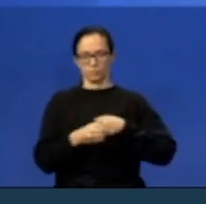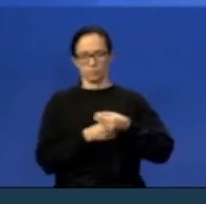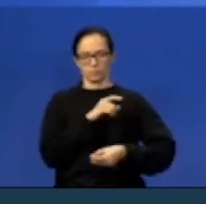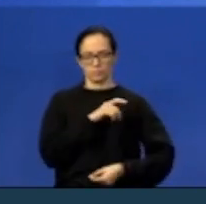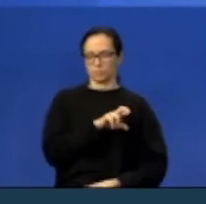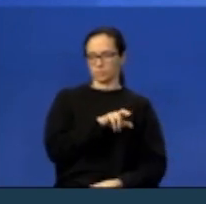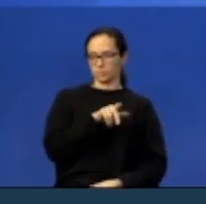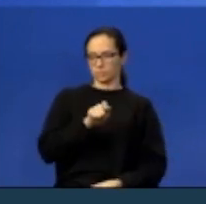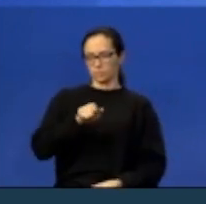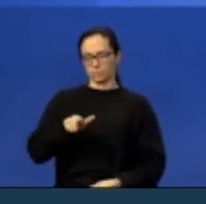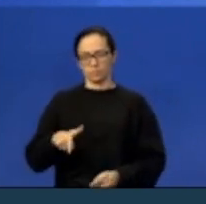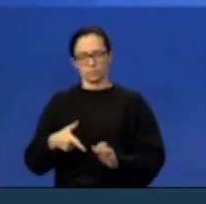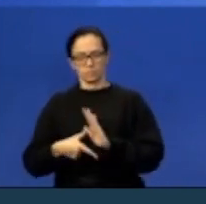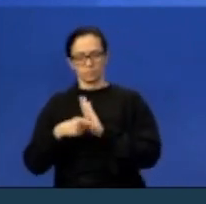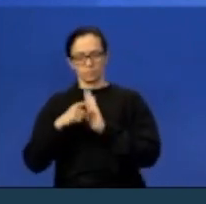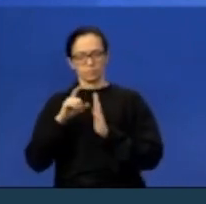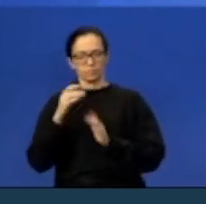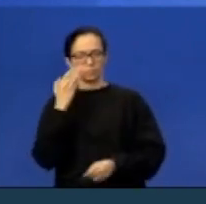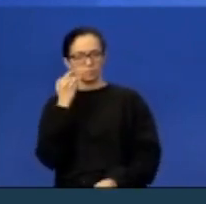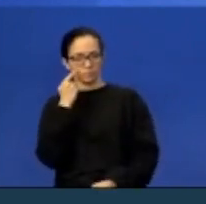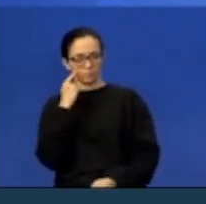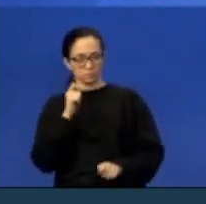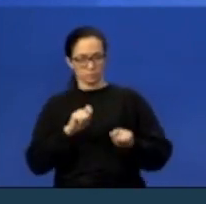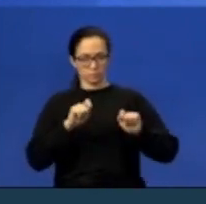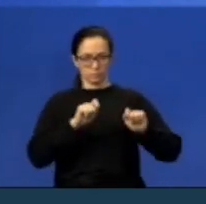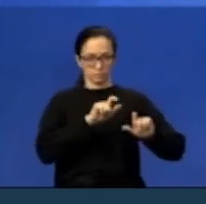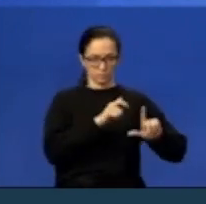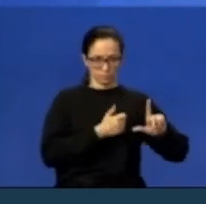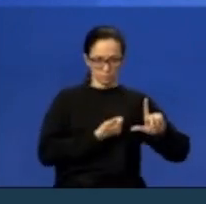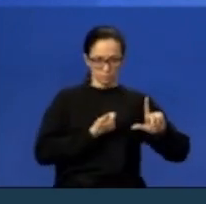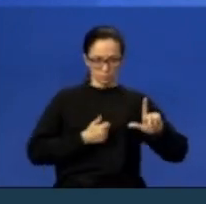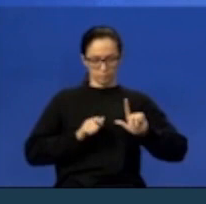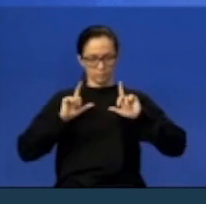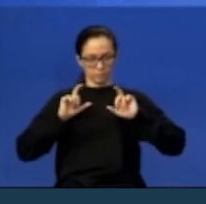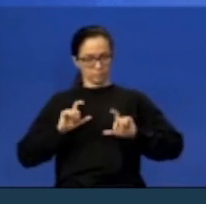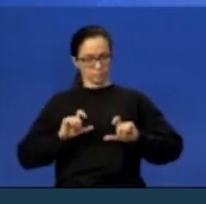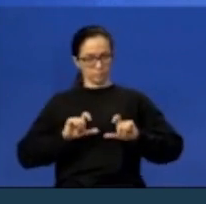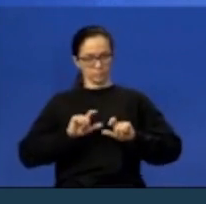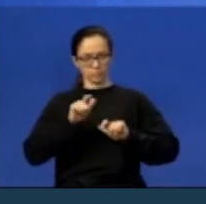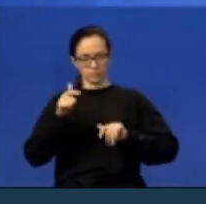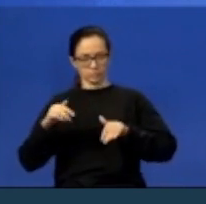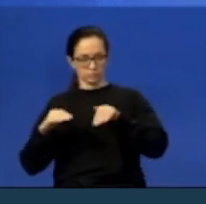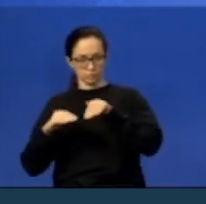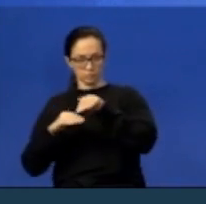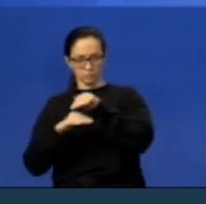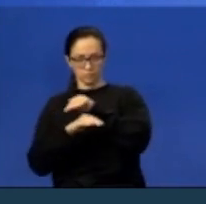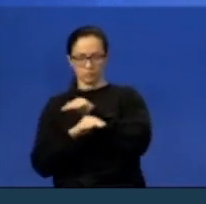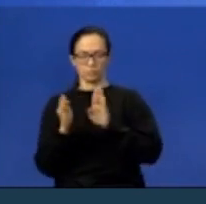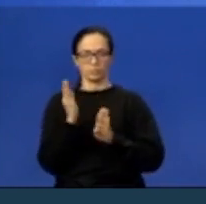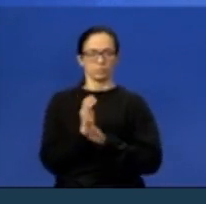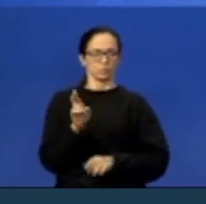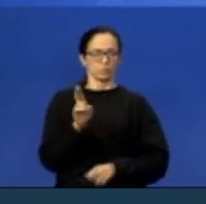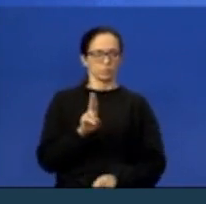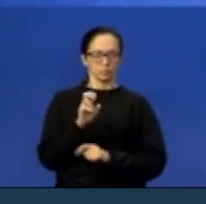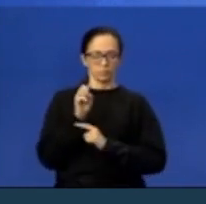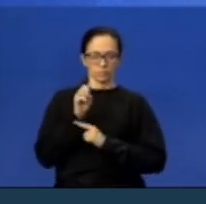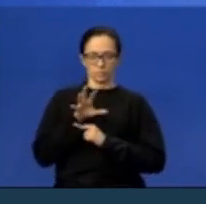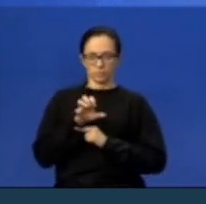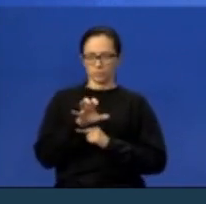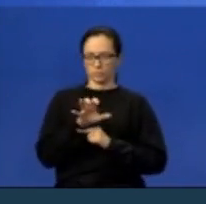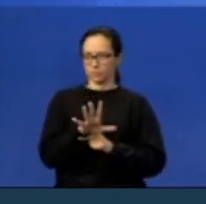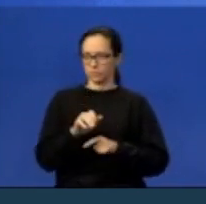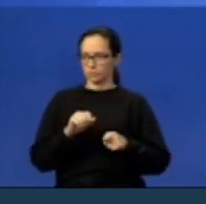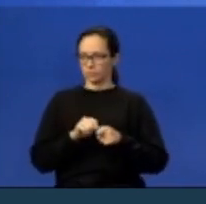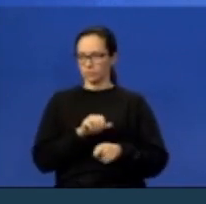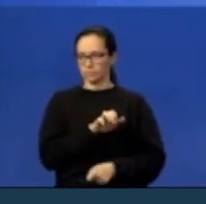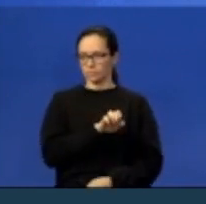da tomografia computadorizada e da radiografia, a ressonância nuclear magnética ela faz uso de ondas eletromagnéticas.